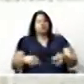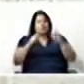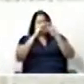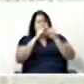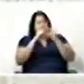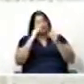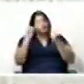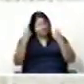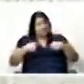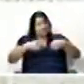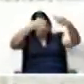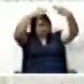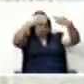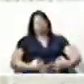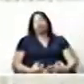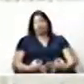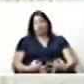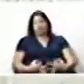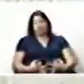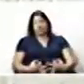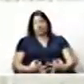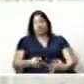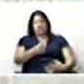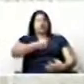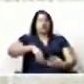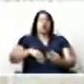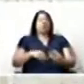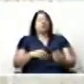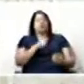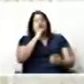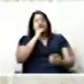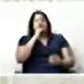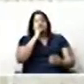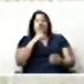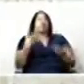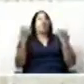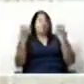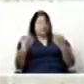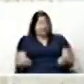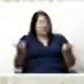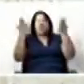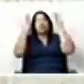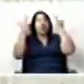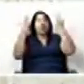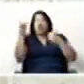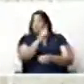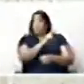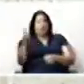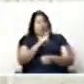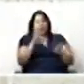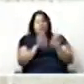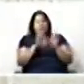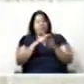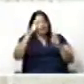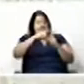por uma questão da gente fazer justiça, certo? Não vamos, não podemos, não devemos permitir que se demonize os